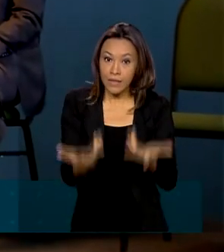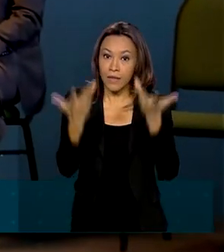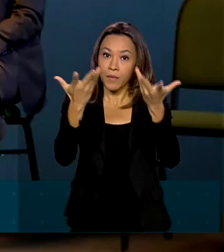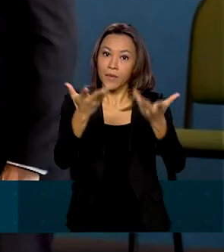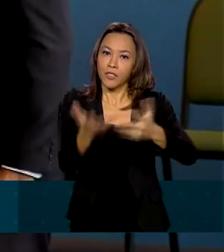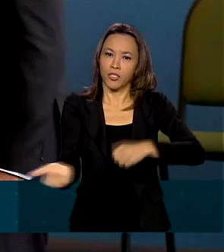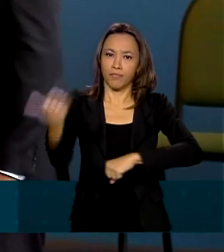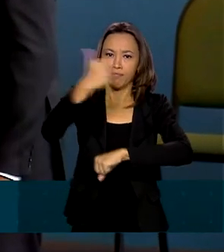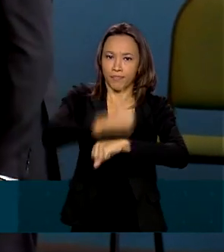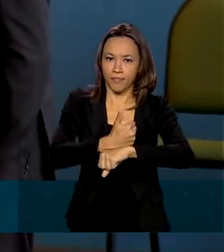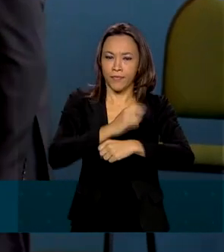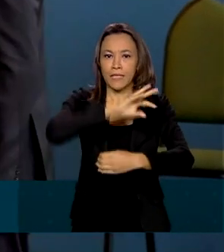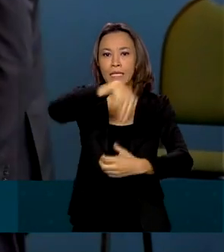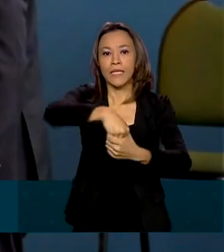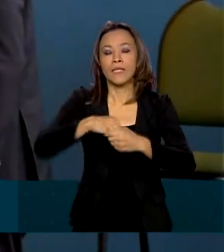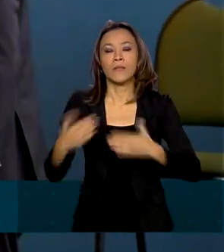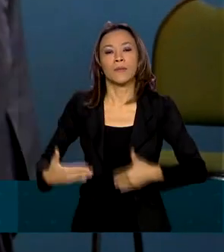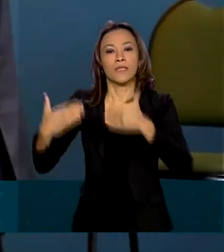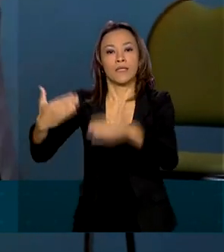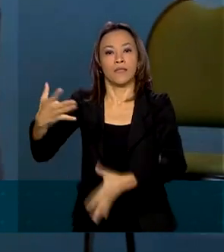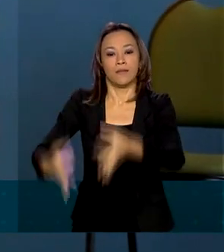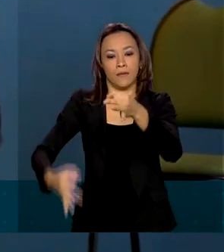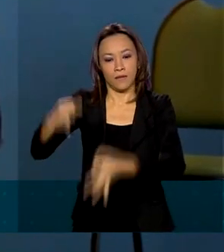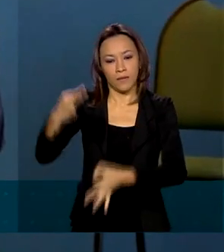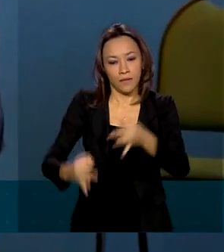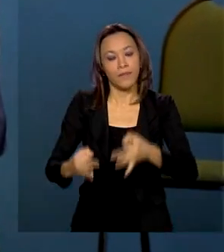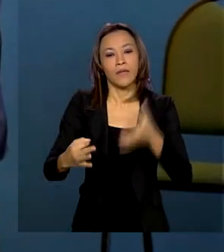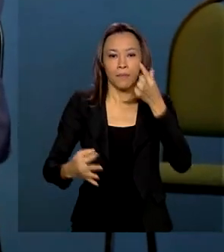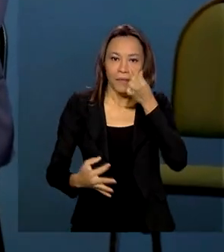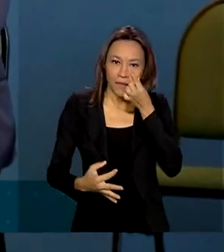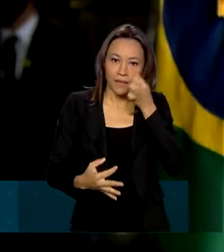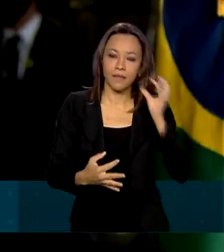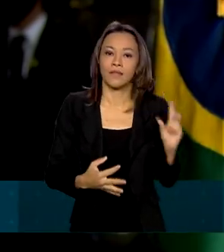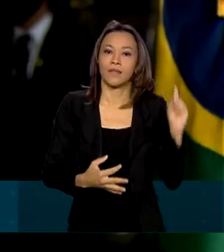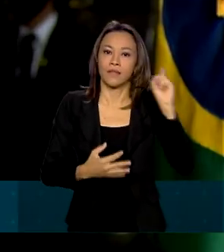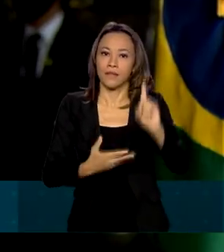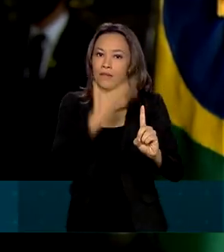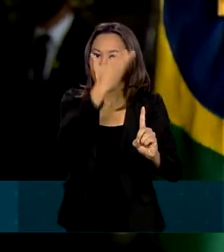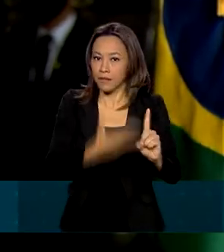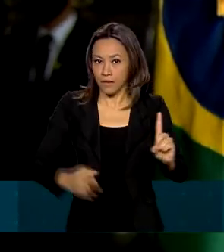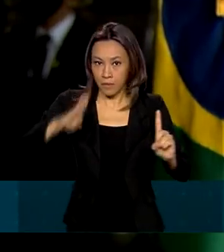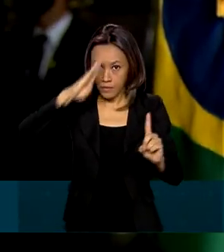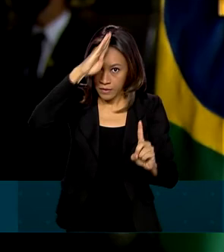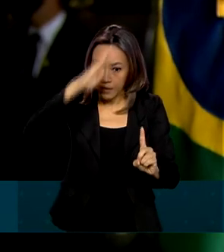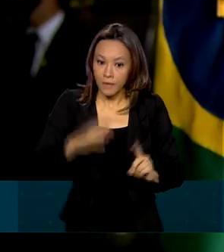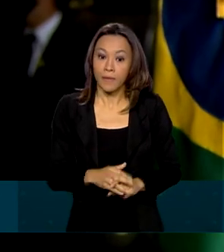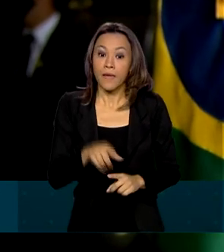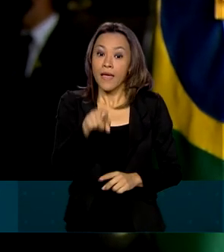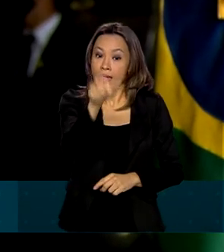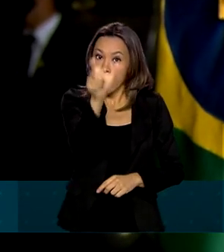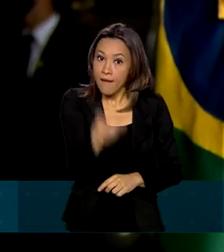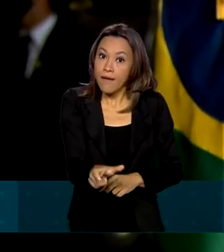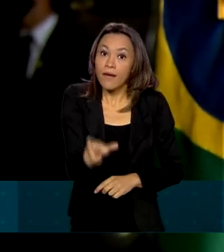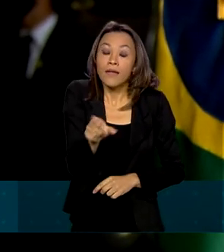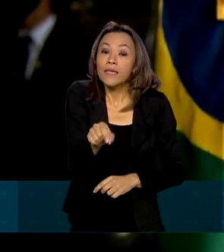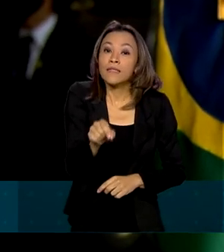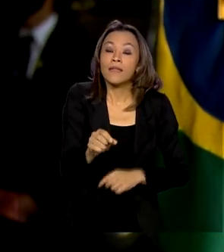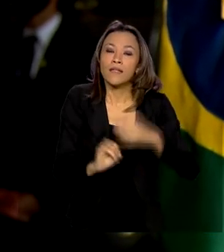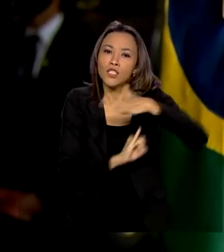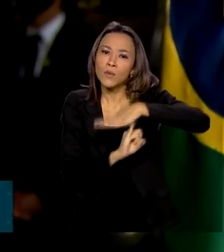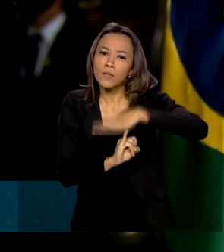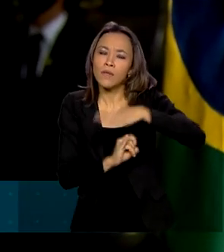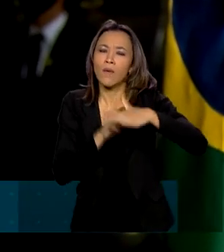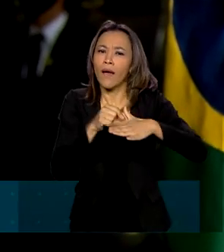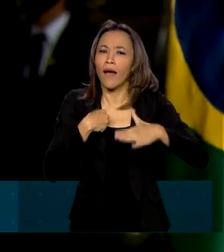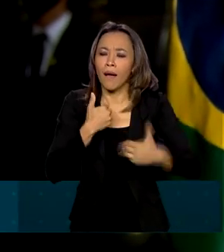Ministério da Justiça e contou com a presença do presidente Jair bolsonaro a Defensoria Pública da União presta assistência jurídica de graça